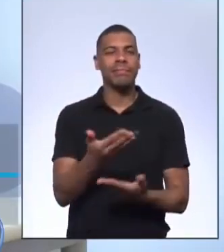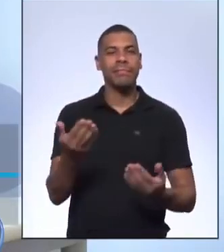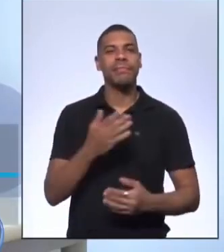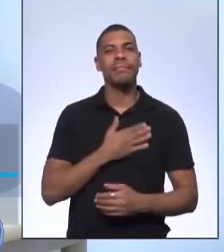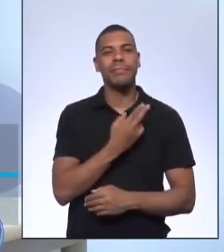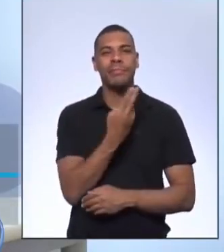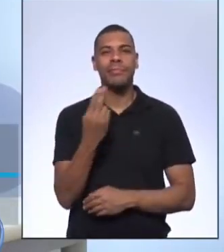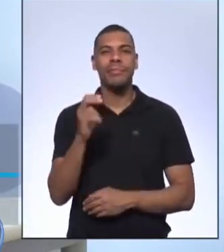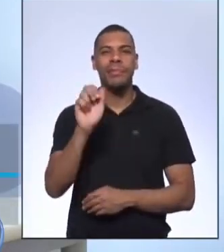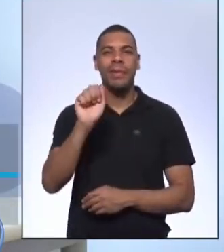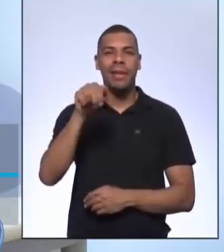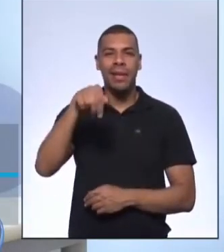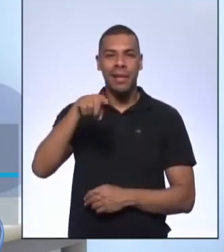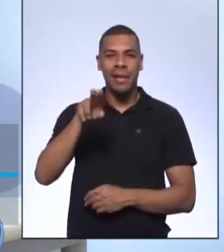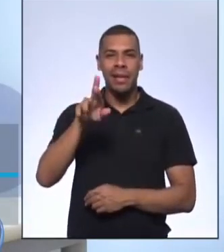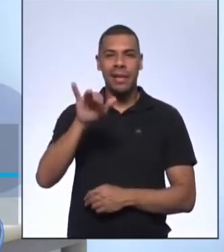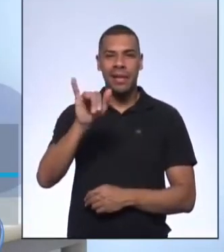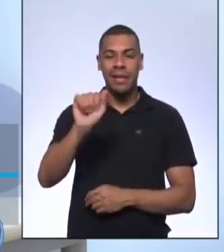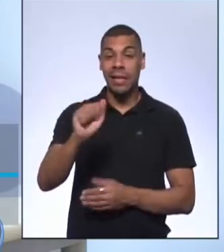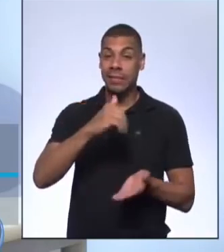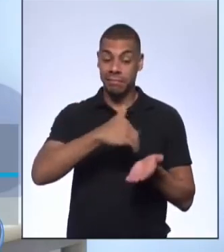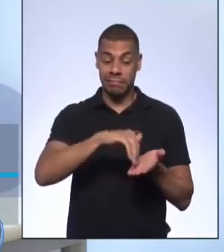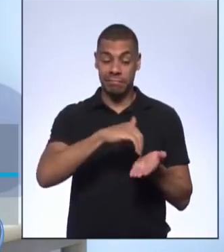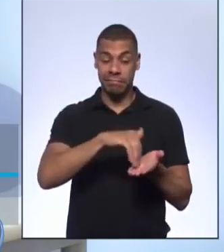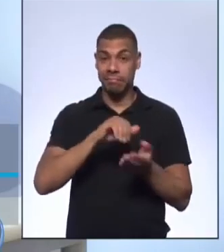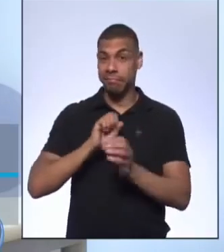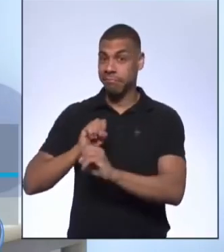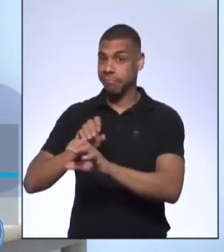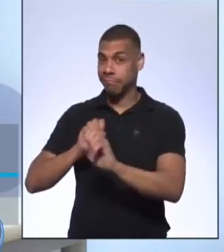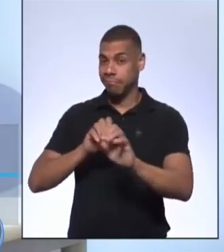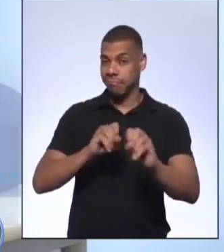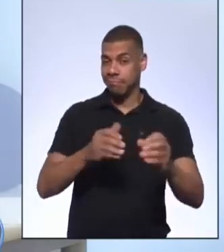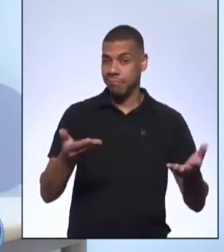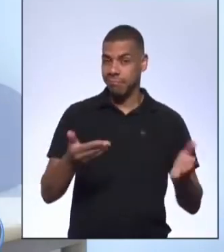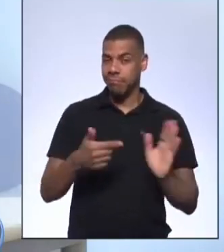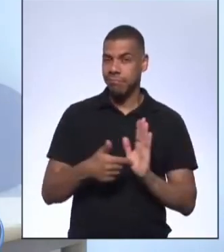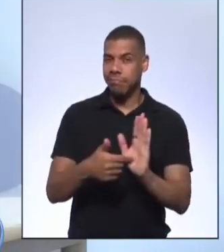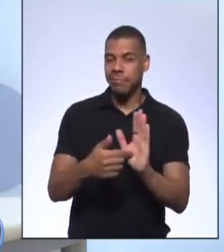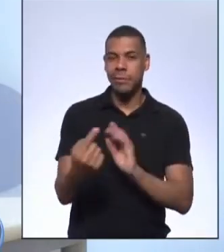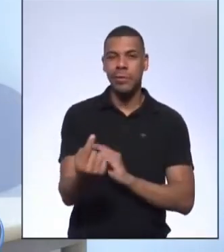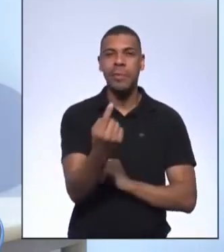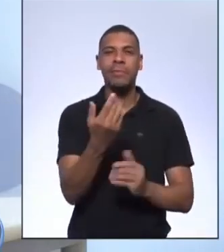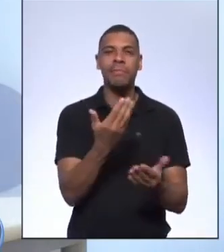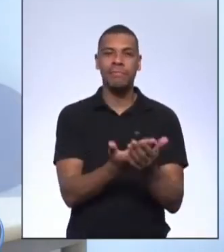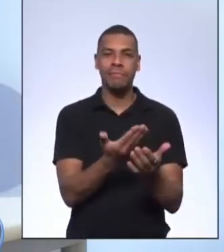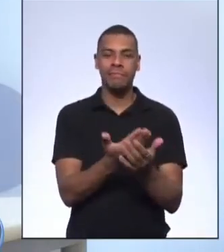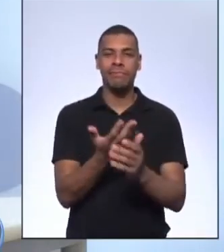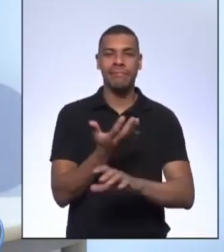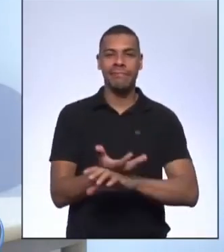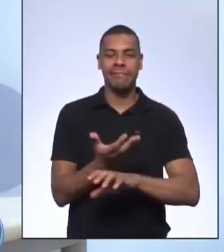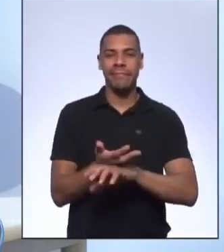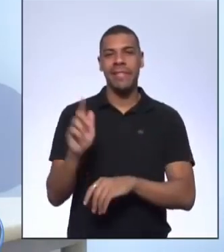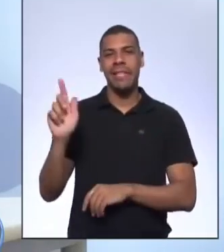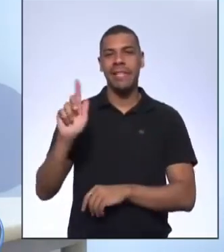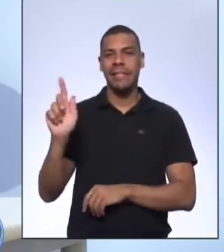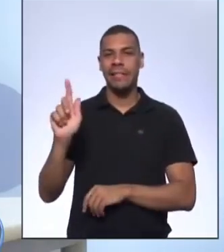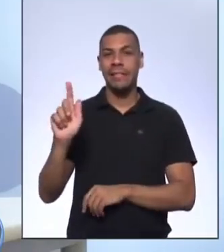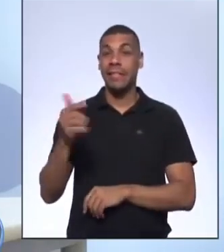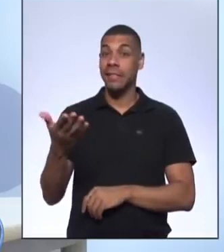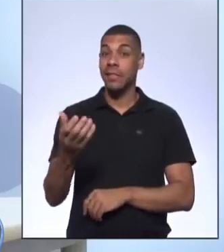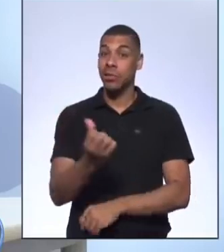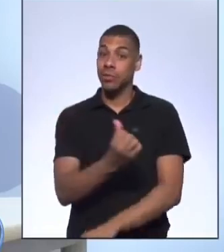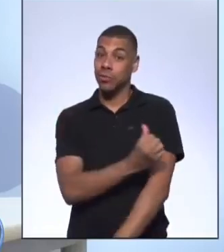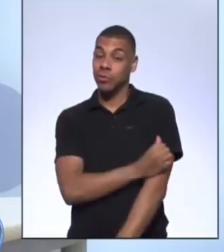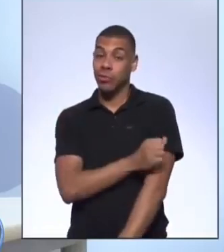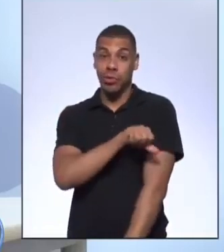sou da equipe Coped, aqui da Secretaria da Educação, e estamos aqui para mais uma aula do componente de Geografia, do Ensino